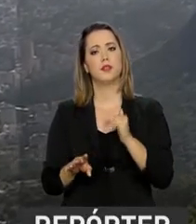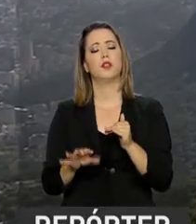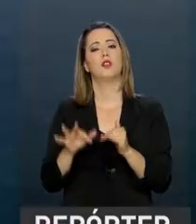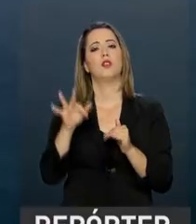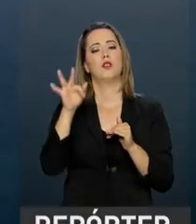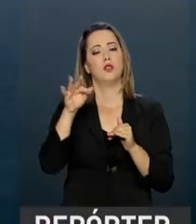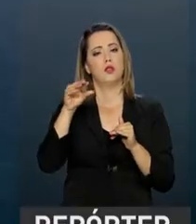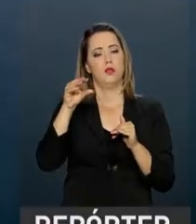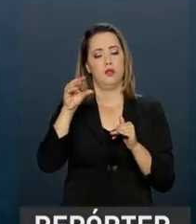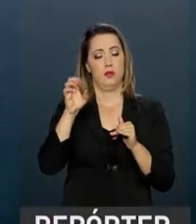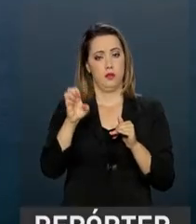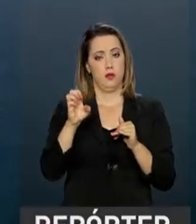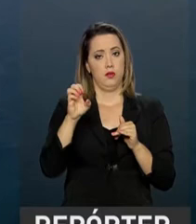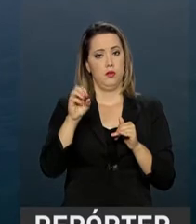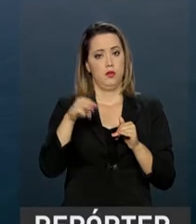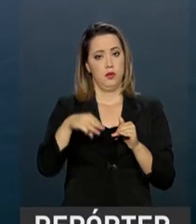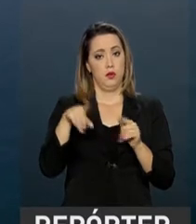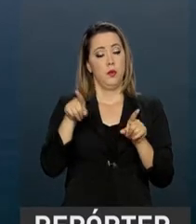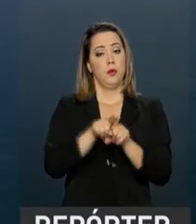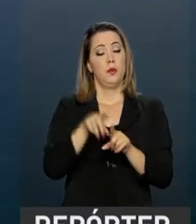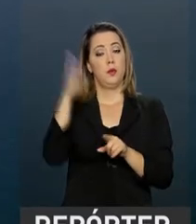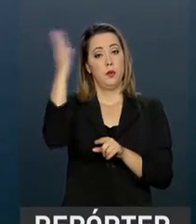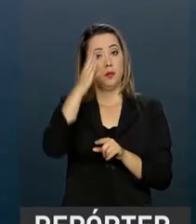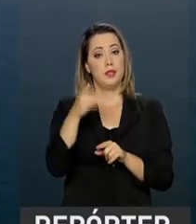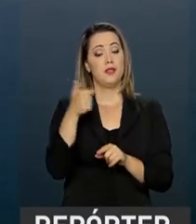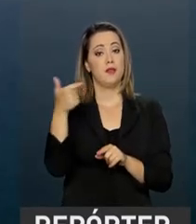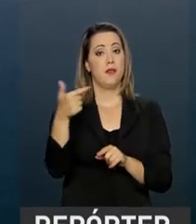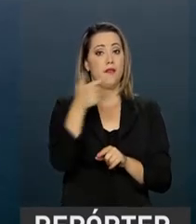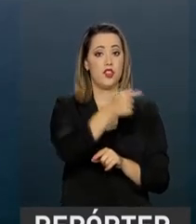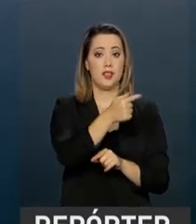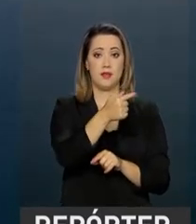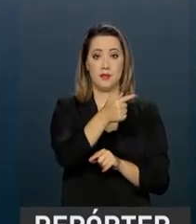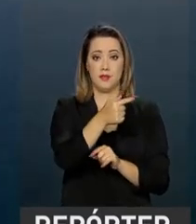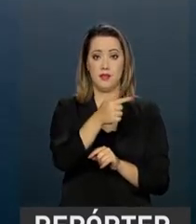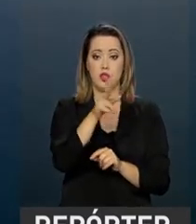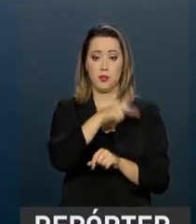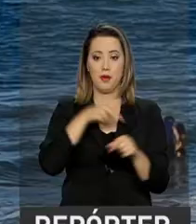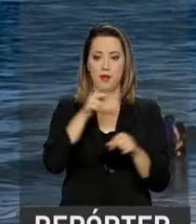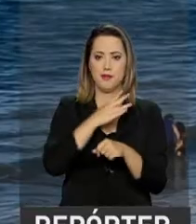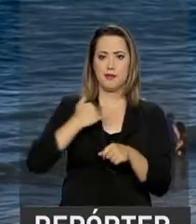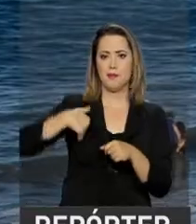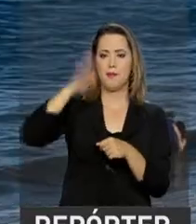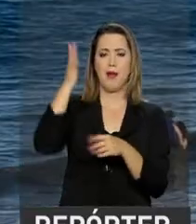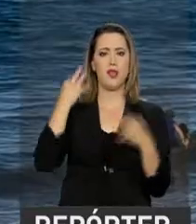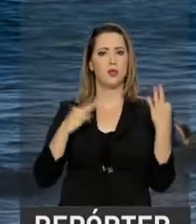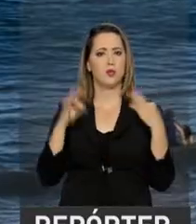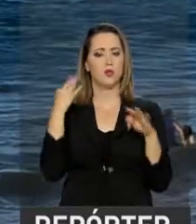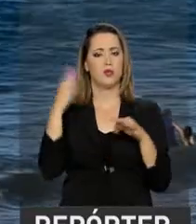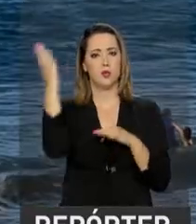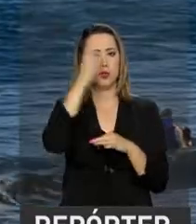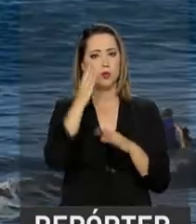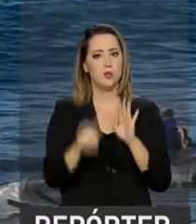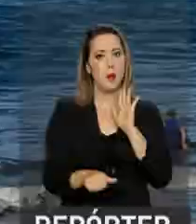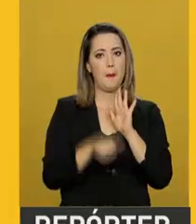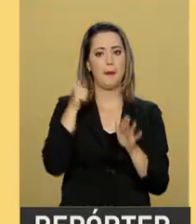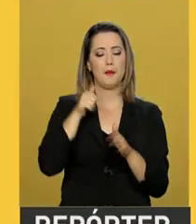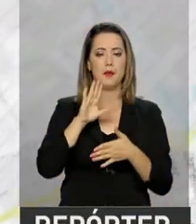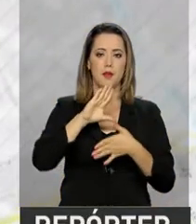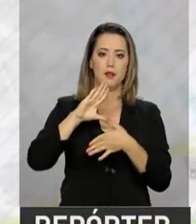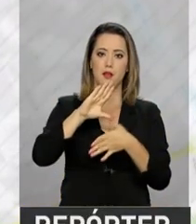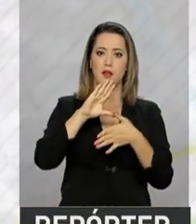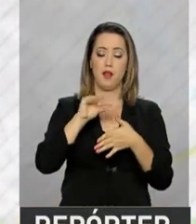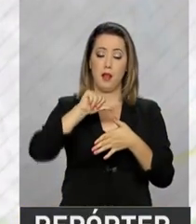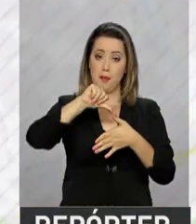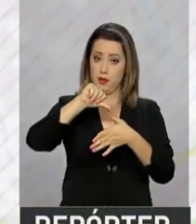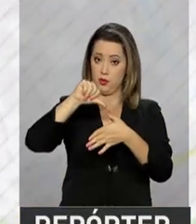o brasil é a vigésima sétima economia turística mais competitiva do mundo ea primeira da américa do sul uma